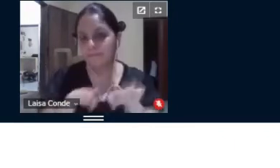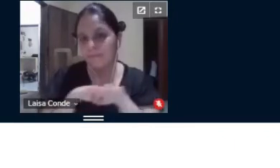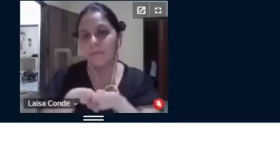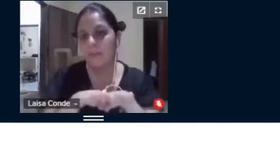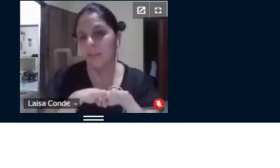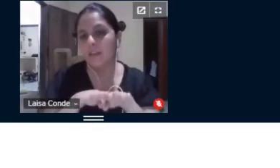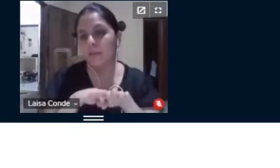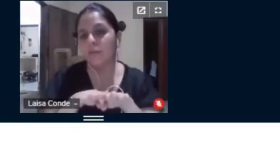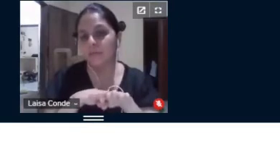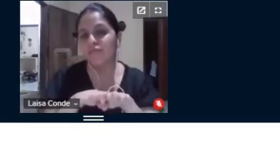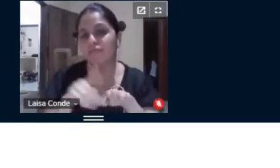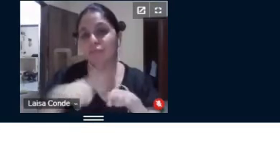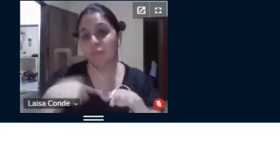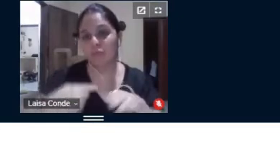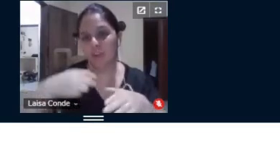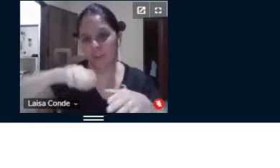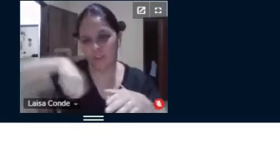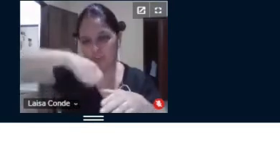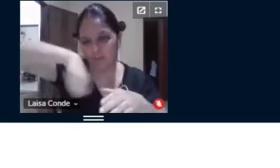nossas tintas, né?